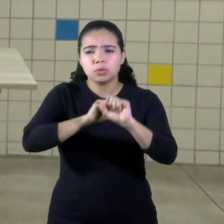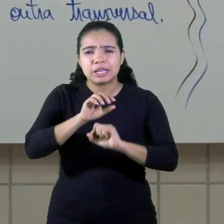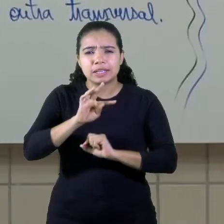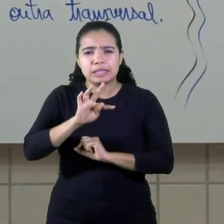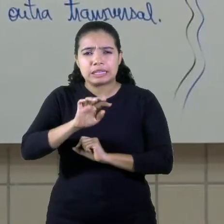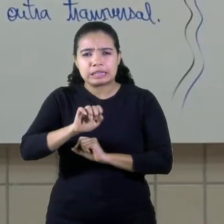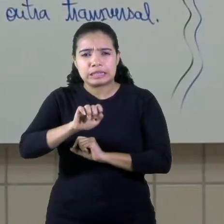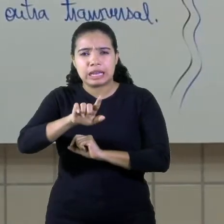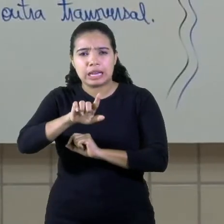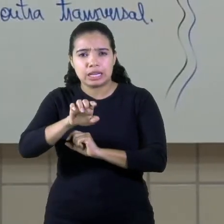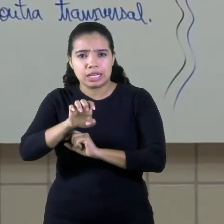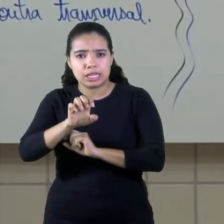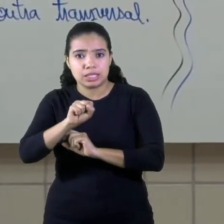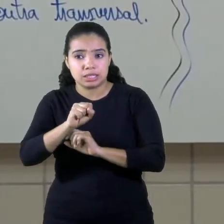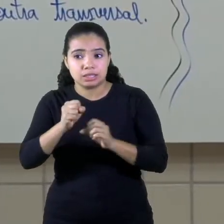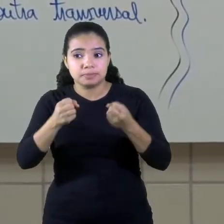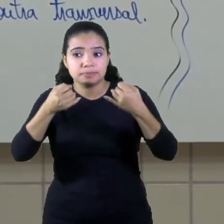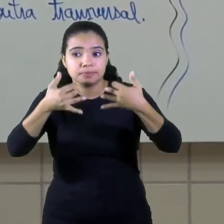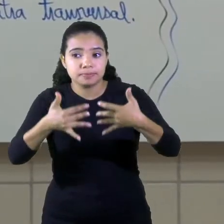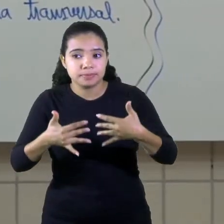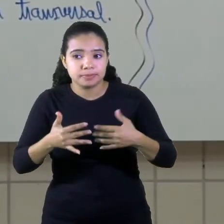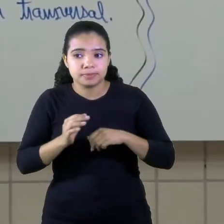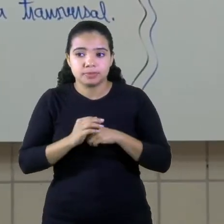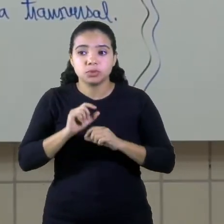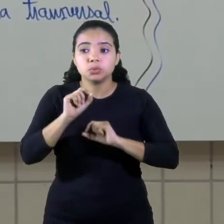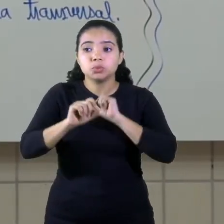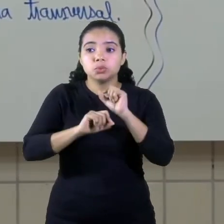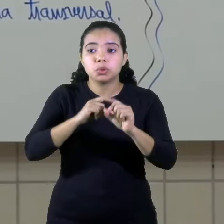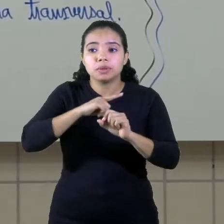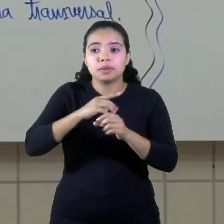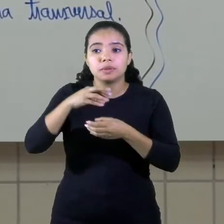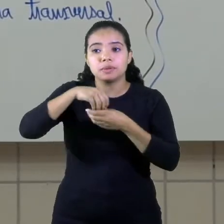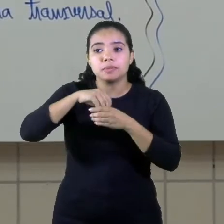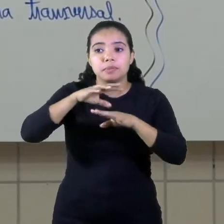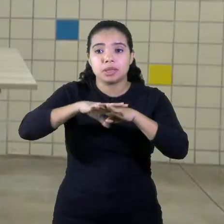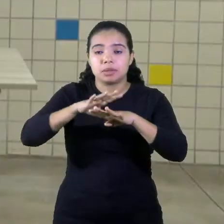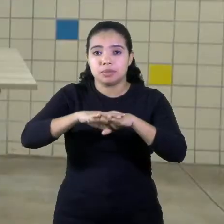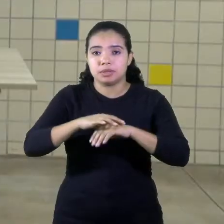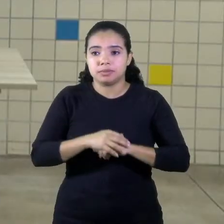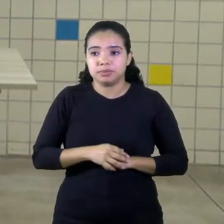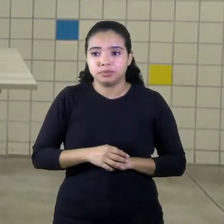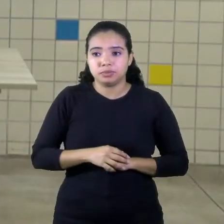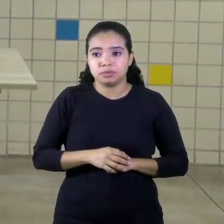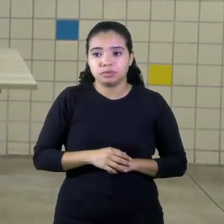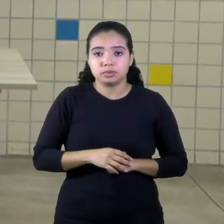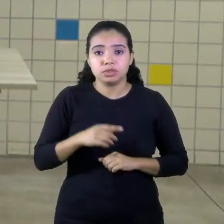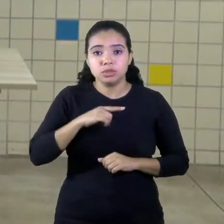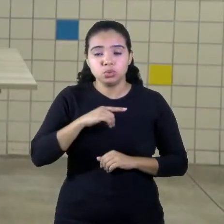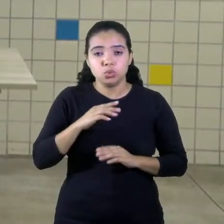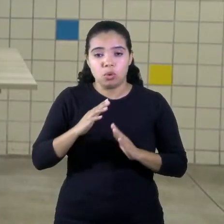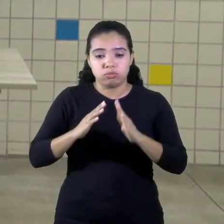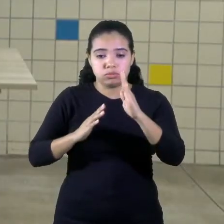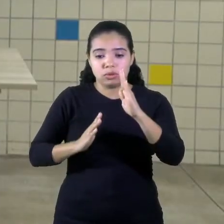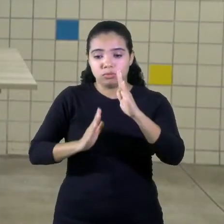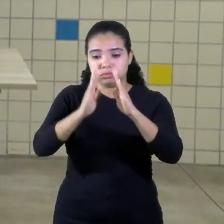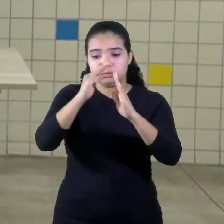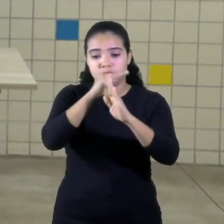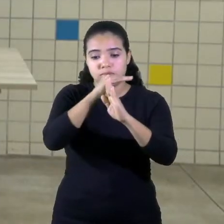né? O que ele deixou de legado nesse segmento da matemática. Então vamos lá. Se duas retas